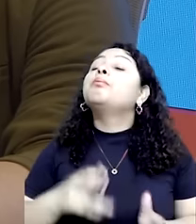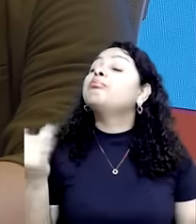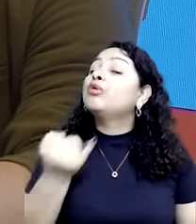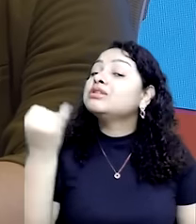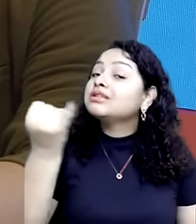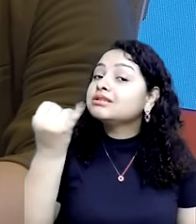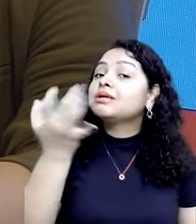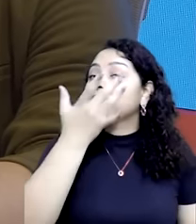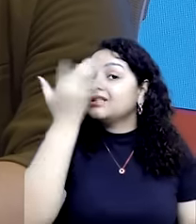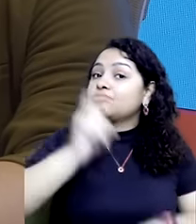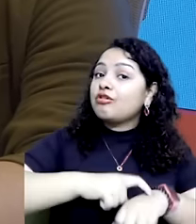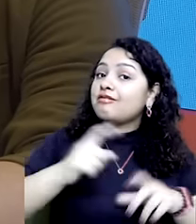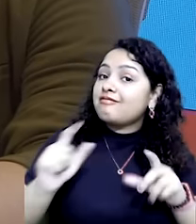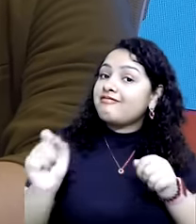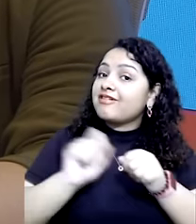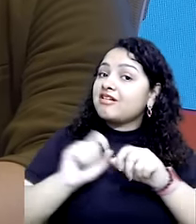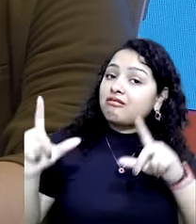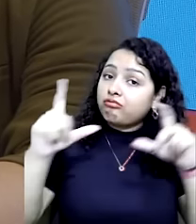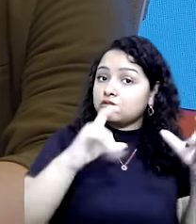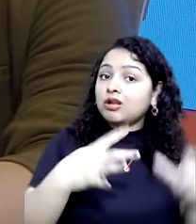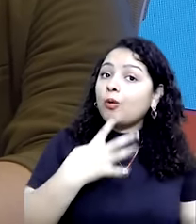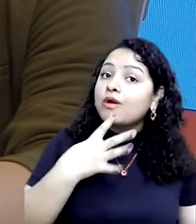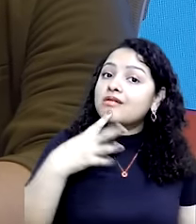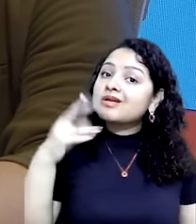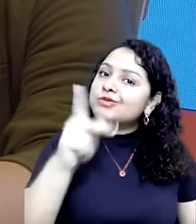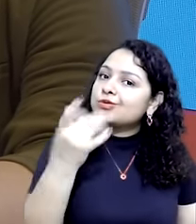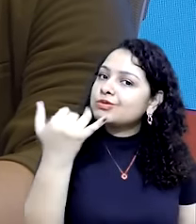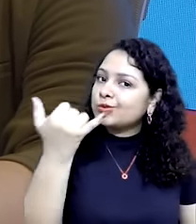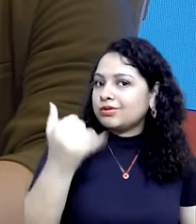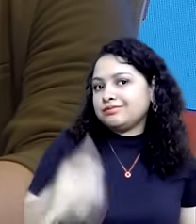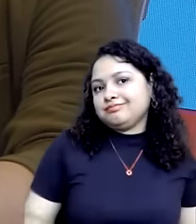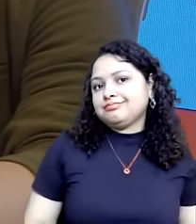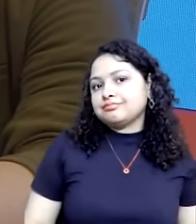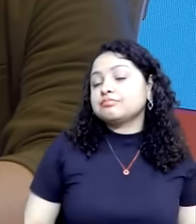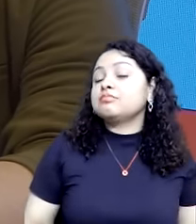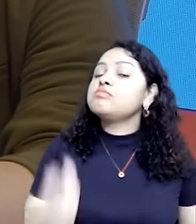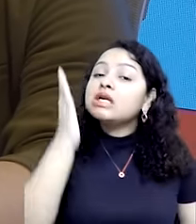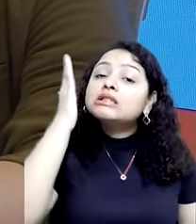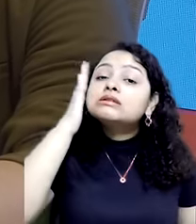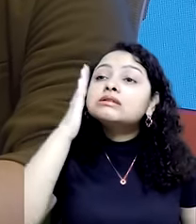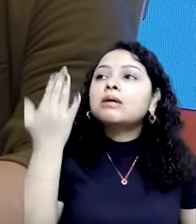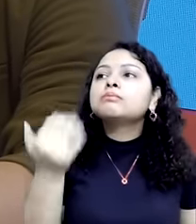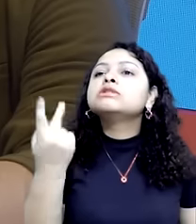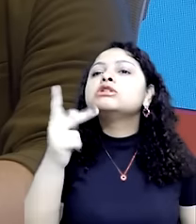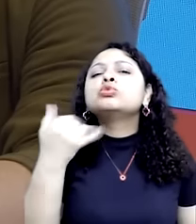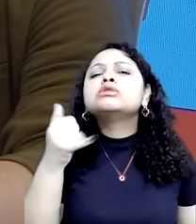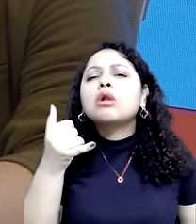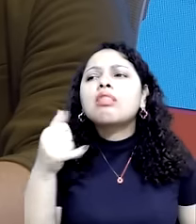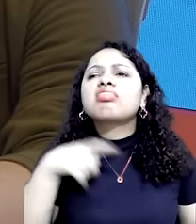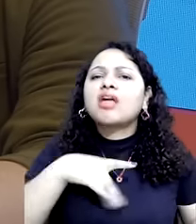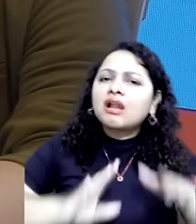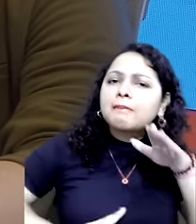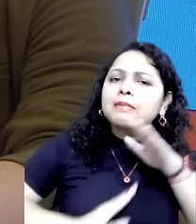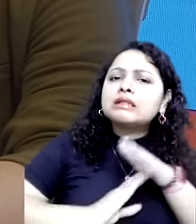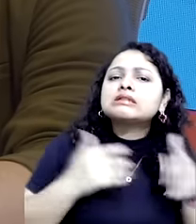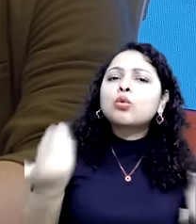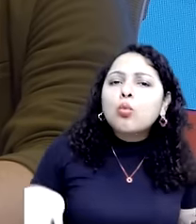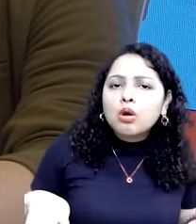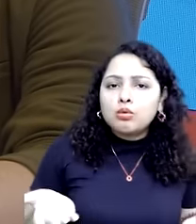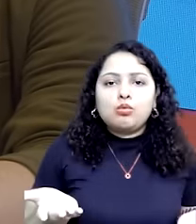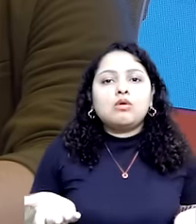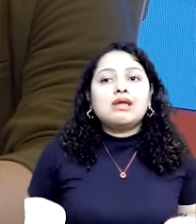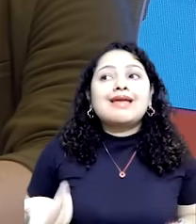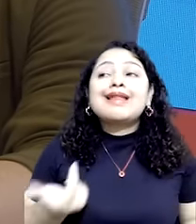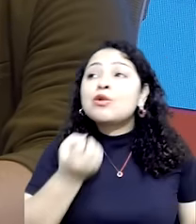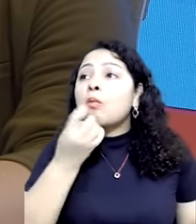né a pessoa na hora de fazer fotos e vídeos é conhecer o seu equipamento então assim saiba Como que é o seu l tem alguma limitação tem alguma coisa que